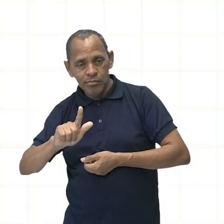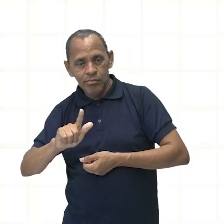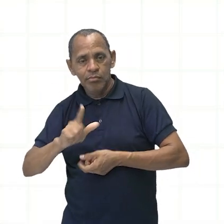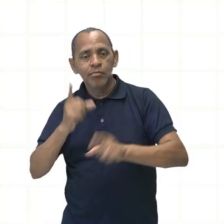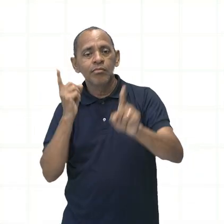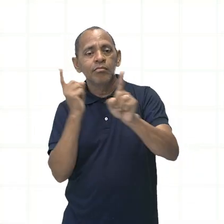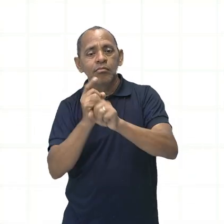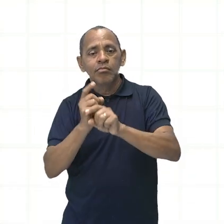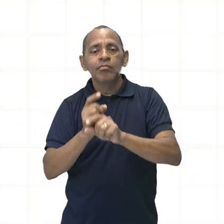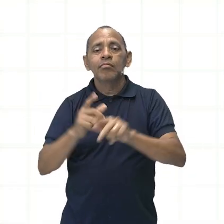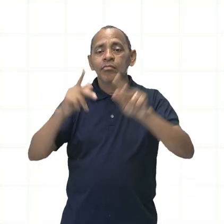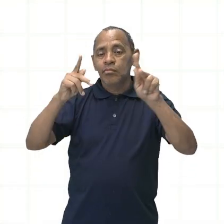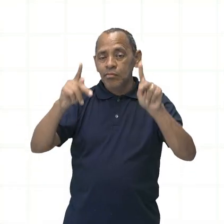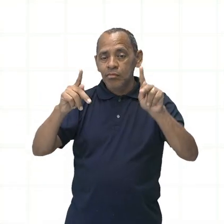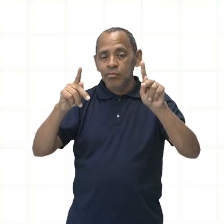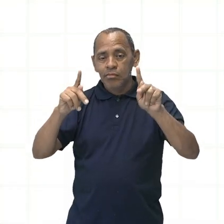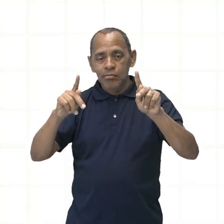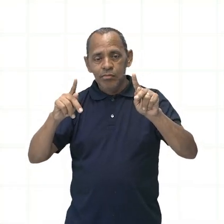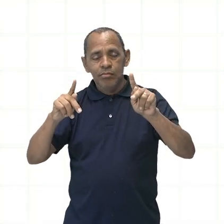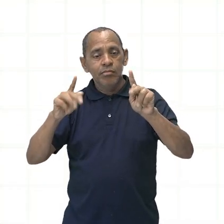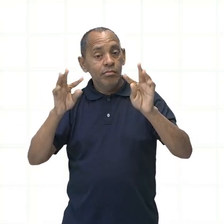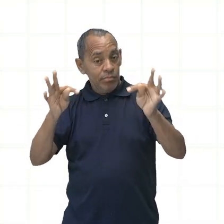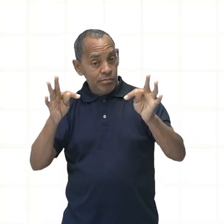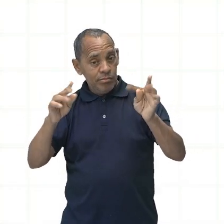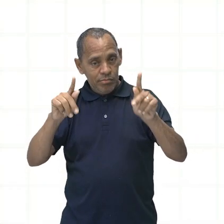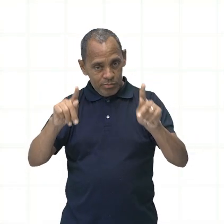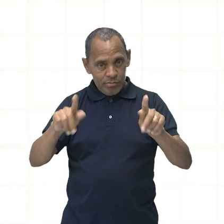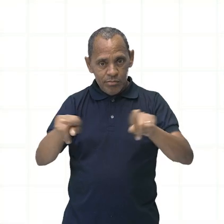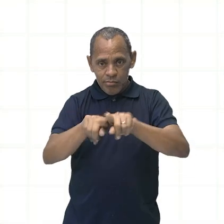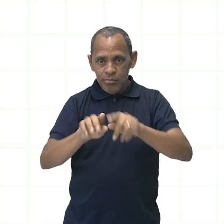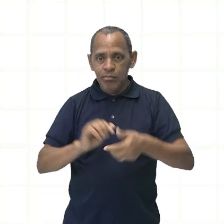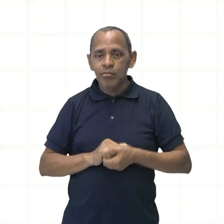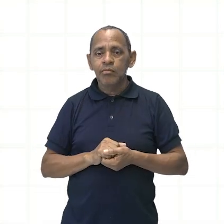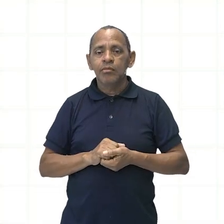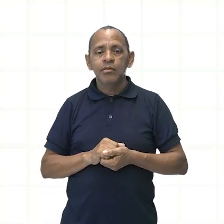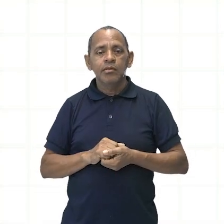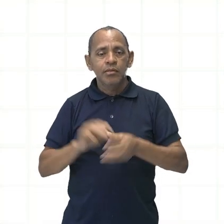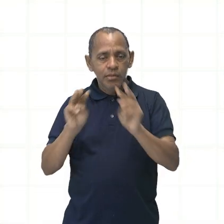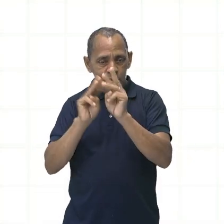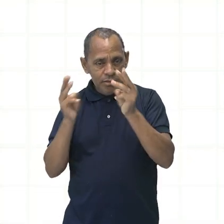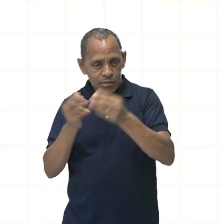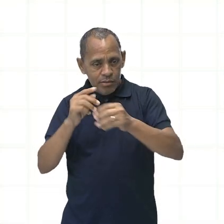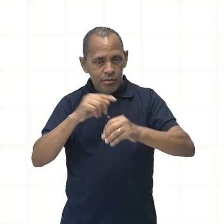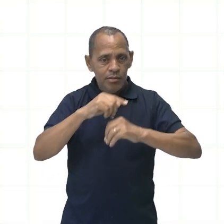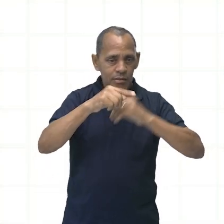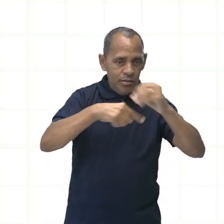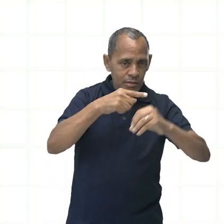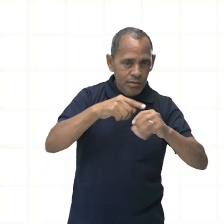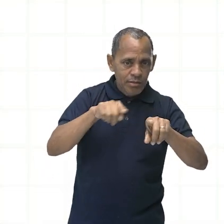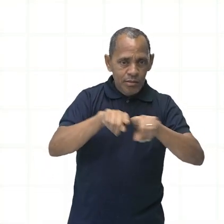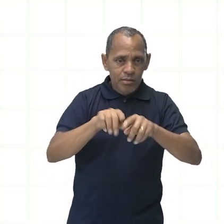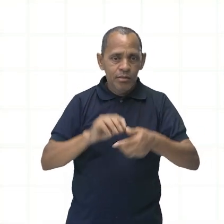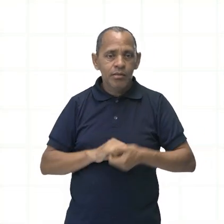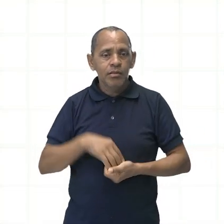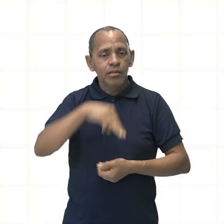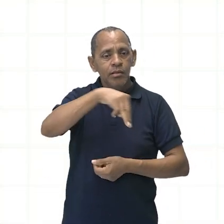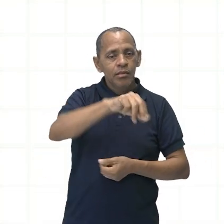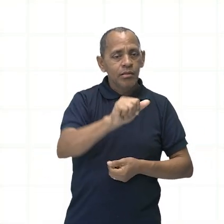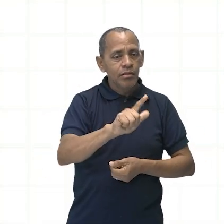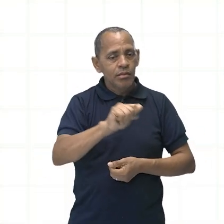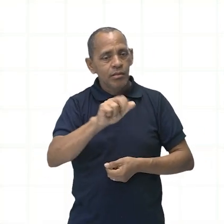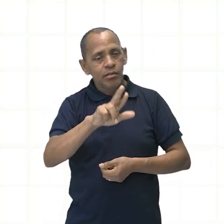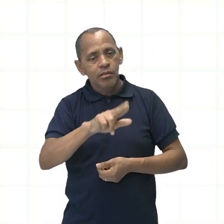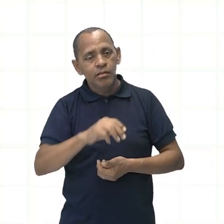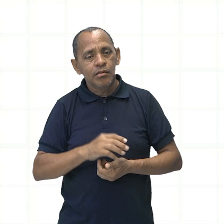tabela periódica. Então, a massa molar do oxigênio é, como nós calculamos, massa molar